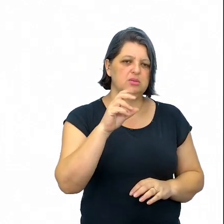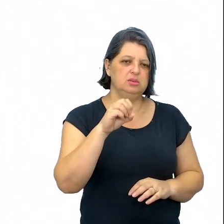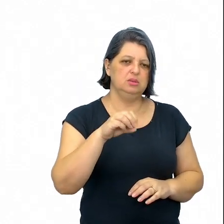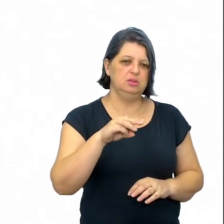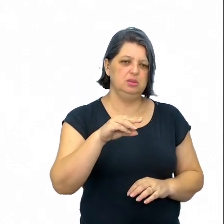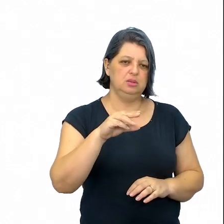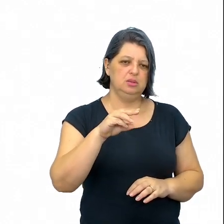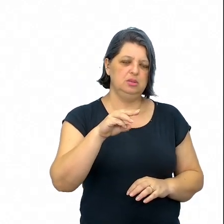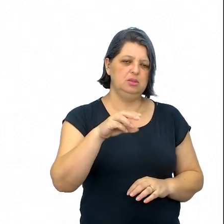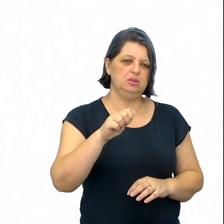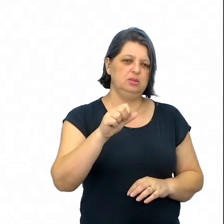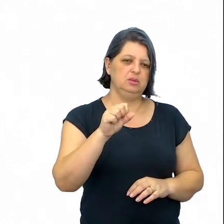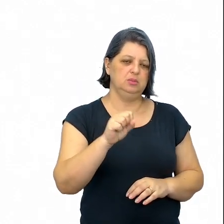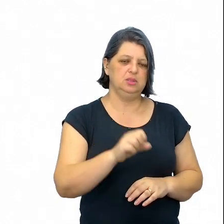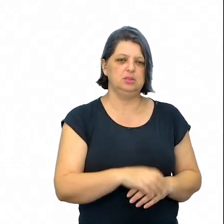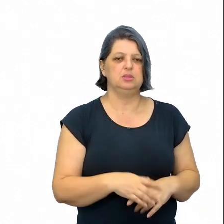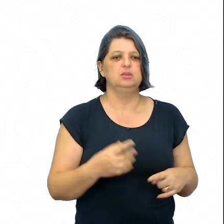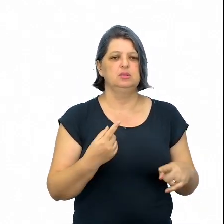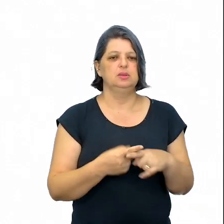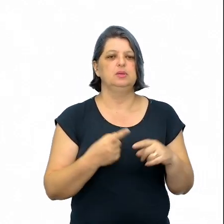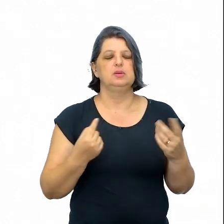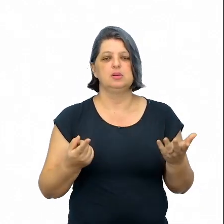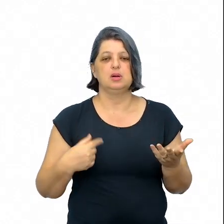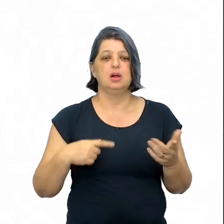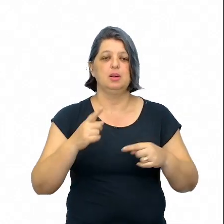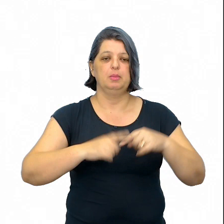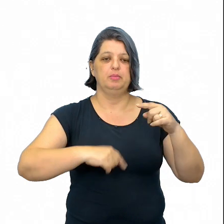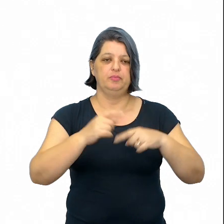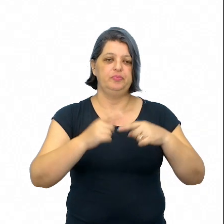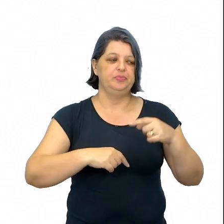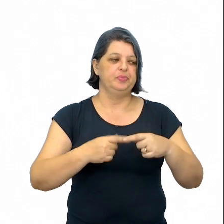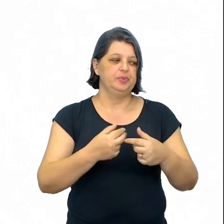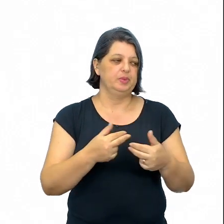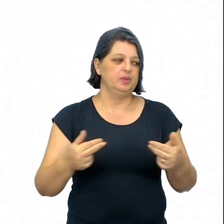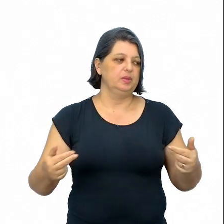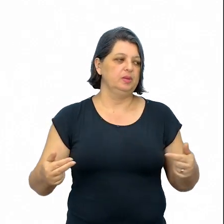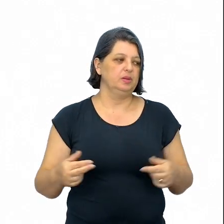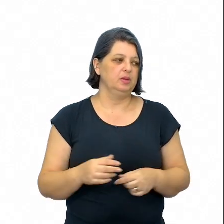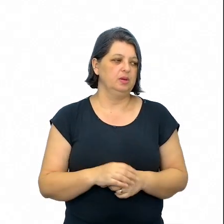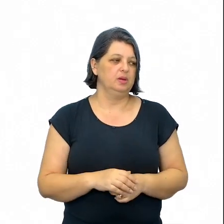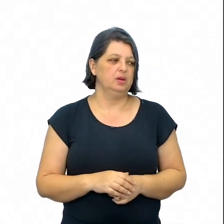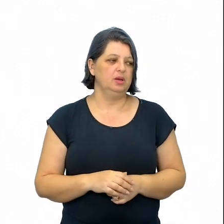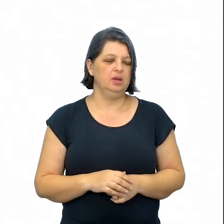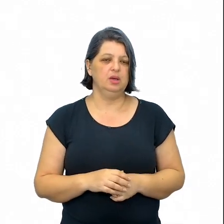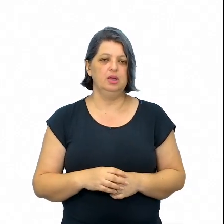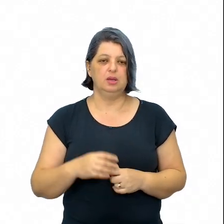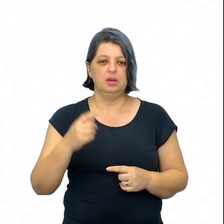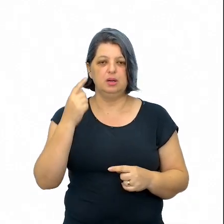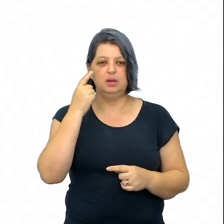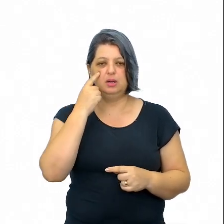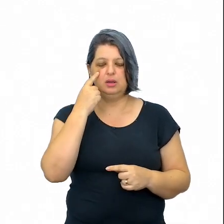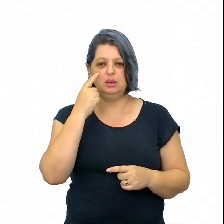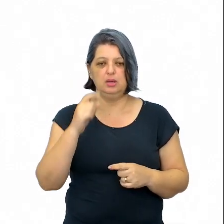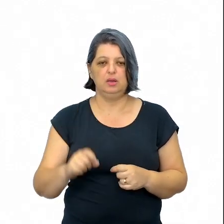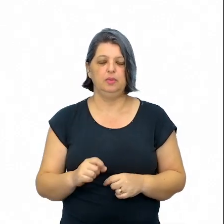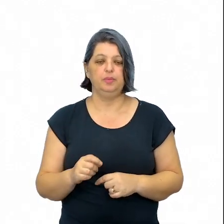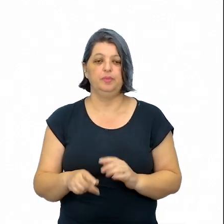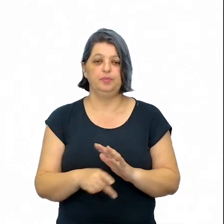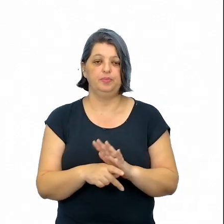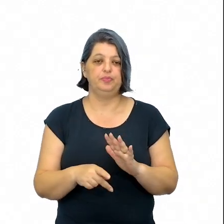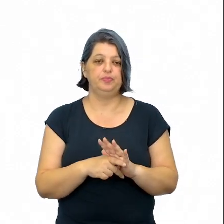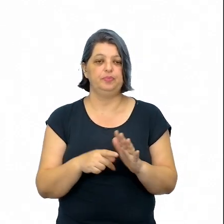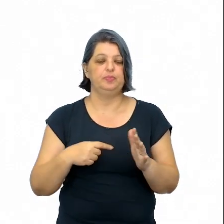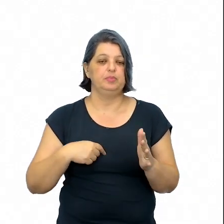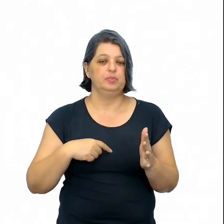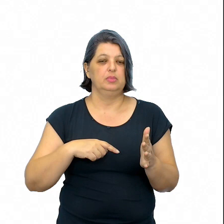tinham feito mais de 100 mil testes com materiais diferentes, nunca tinha dado certo, se já não estava quase na hora de desistir. Ele falou, não, são